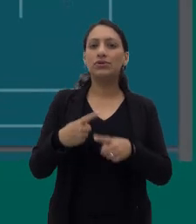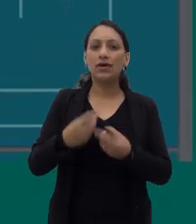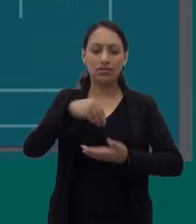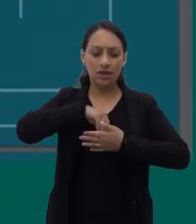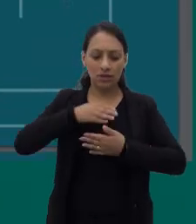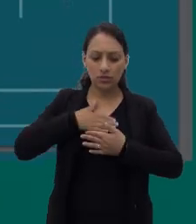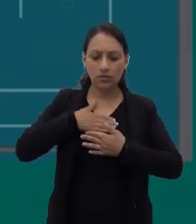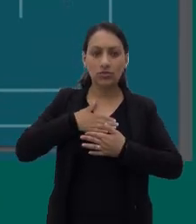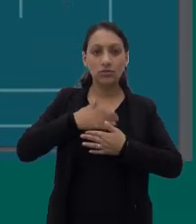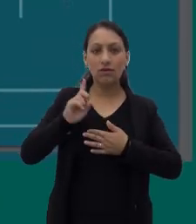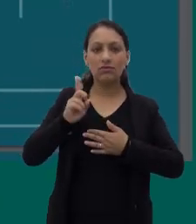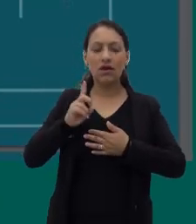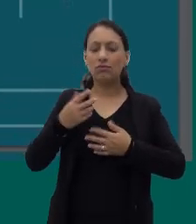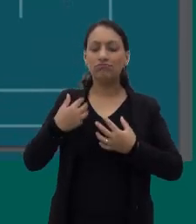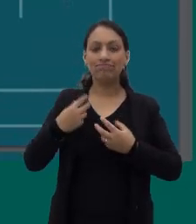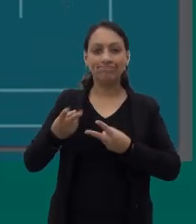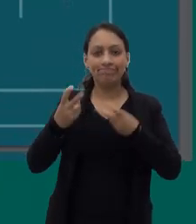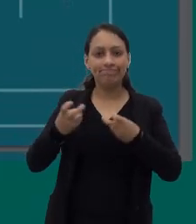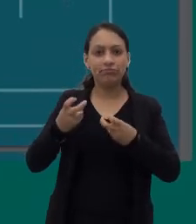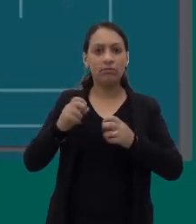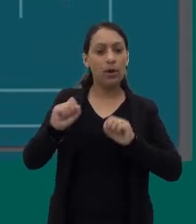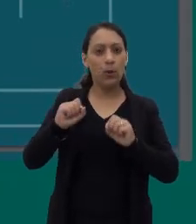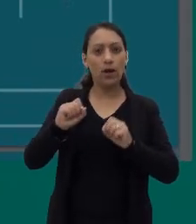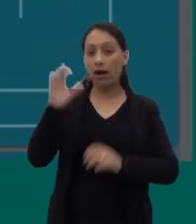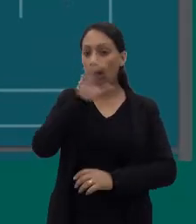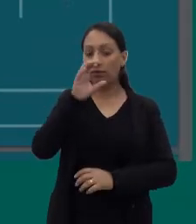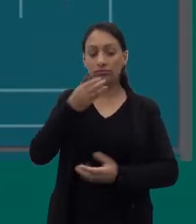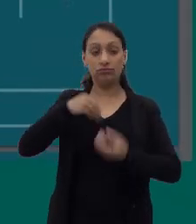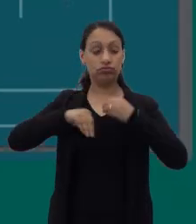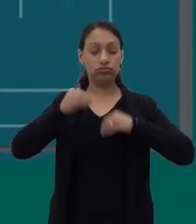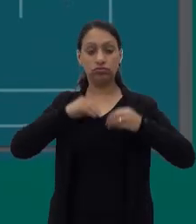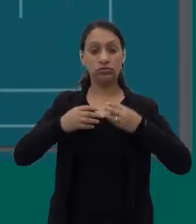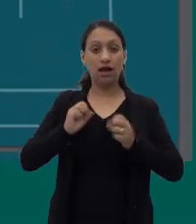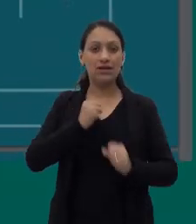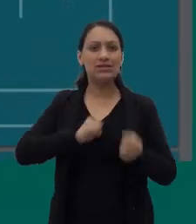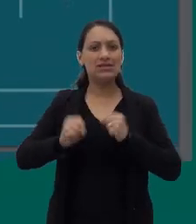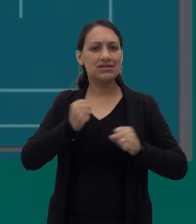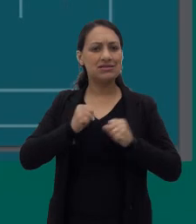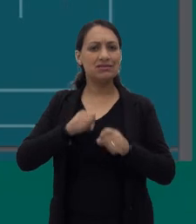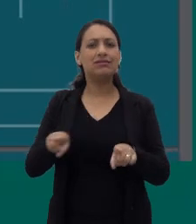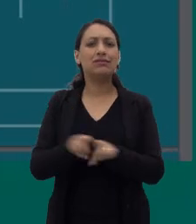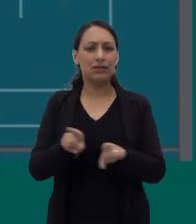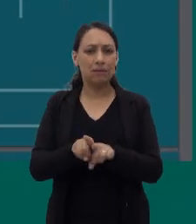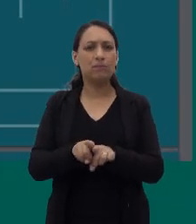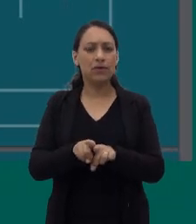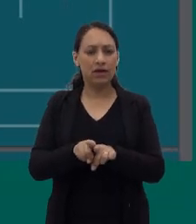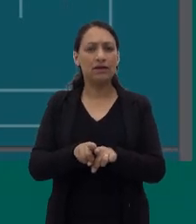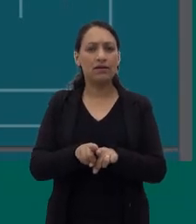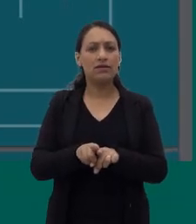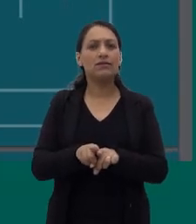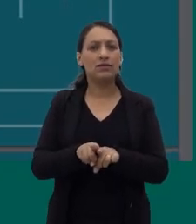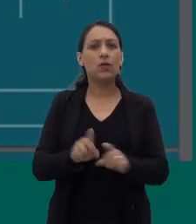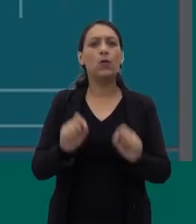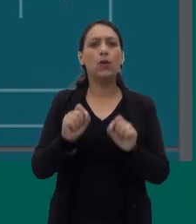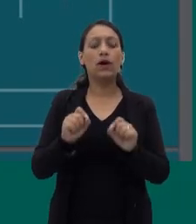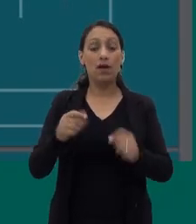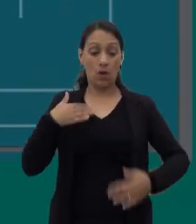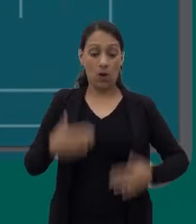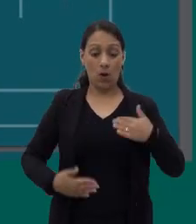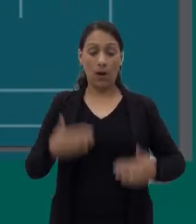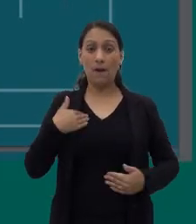se inscreveu, então ele está gritando, tem algo estranho ali dentro. A ansiedade também como um corpo que grita, né, como um corpo que pede